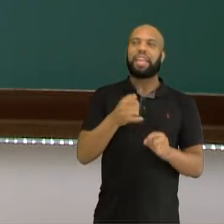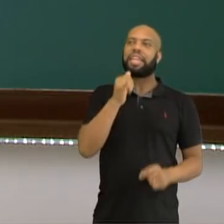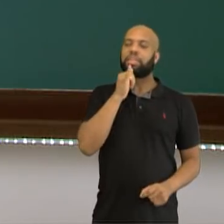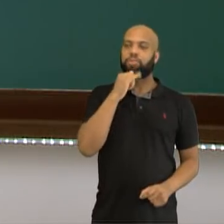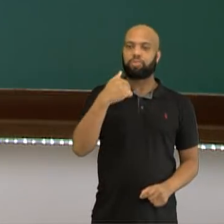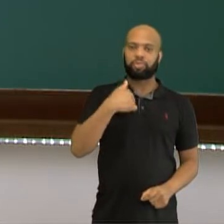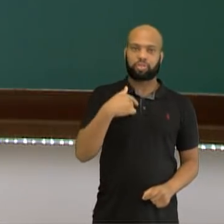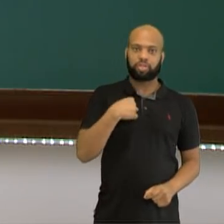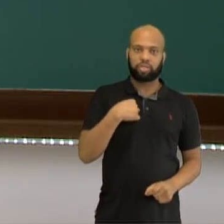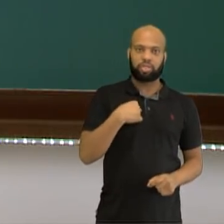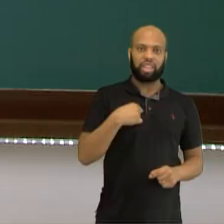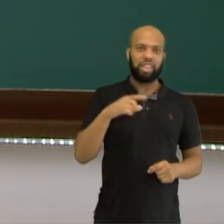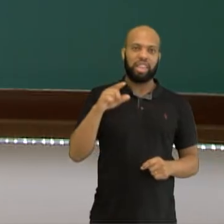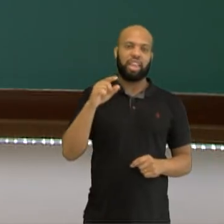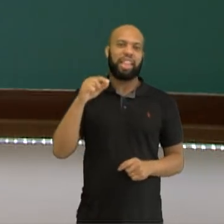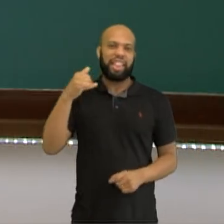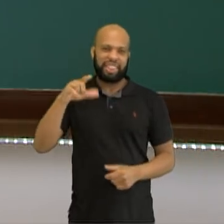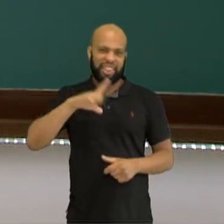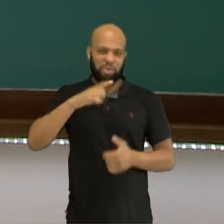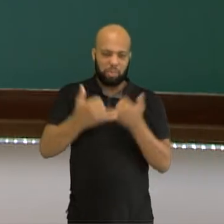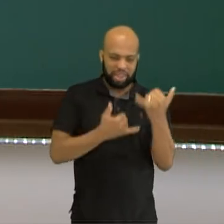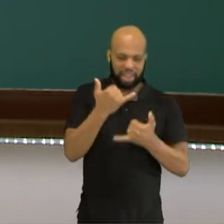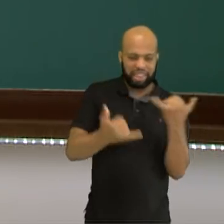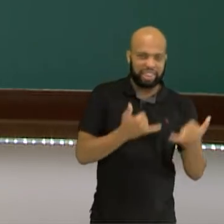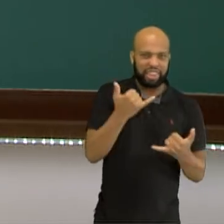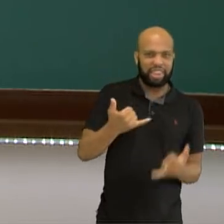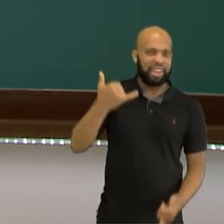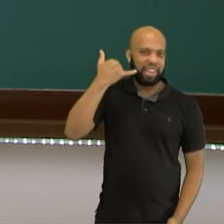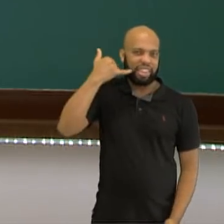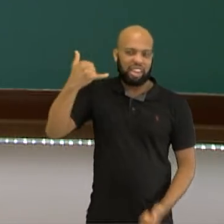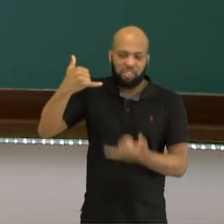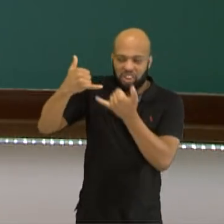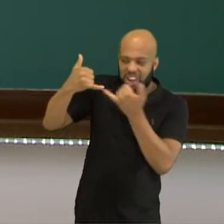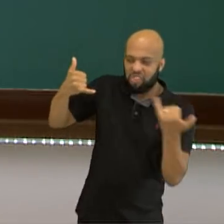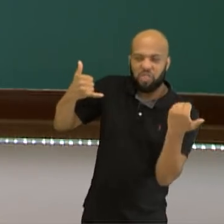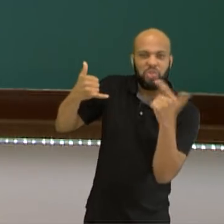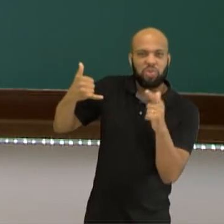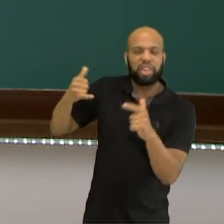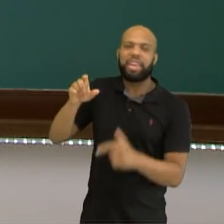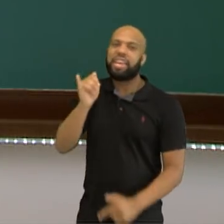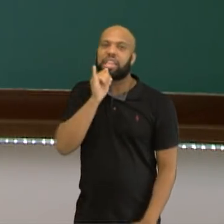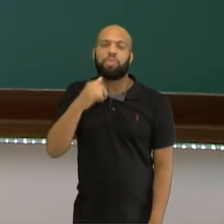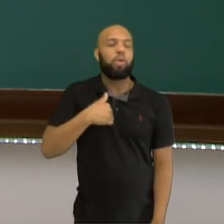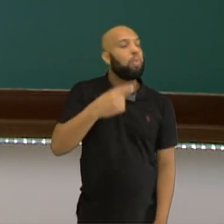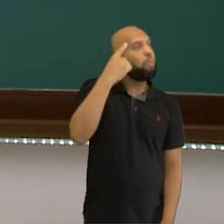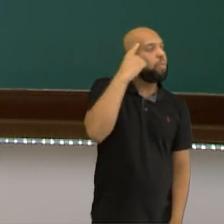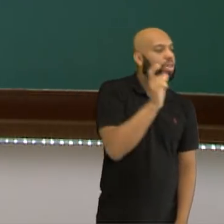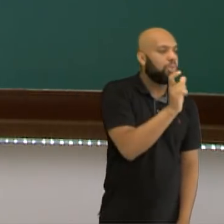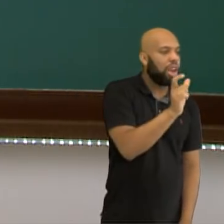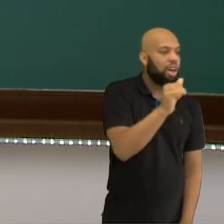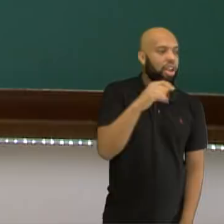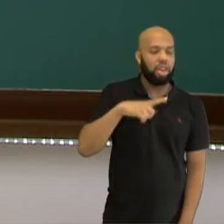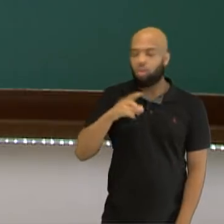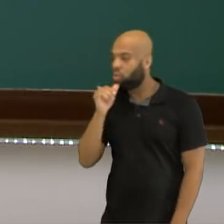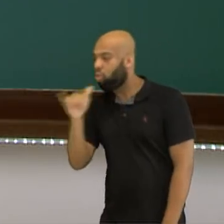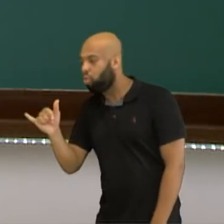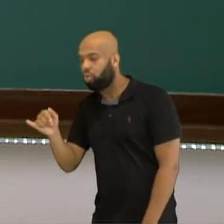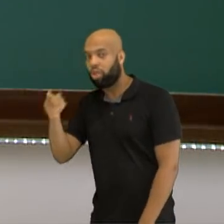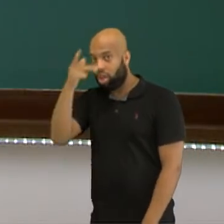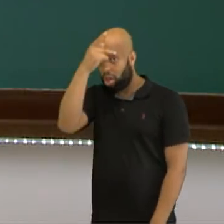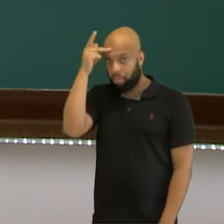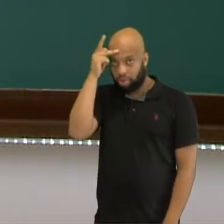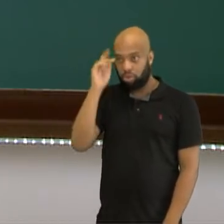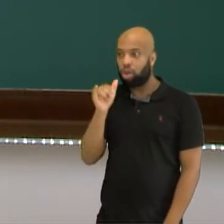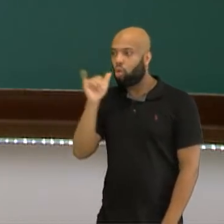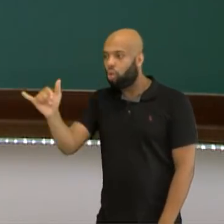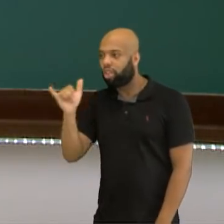fio. Não tem aquela brincadeira, telefone sem fio? Eu penso numa palavra, eu conto para a pessoa que está do meu lado. E essa pessoa conta